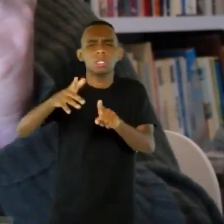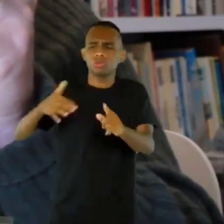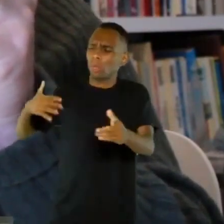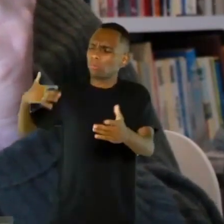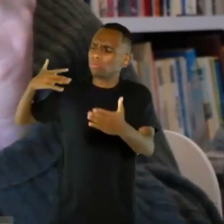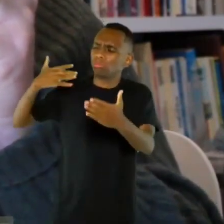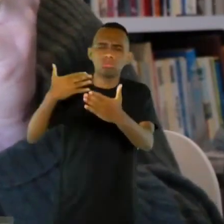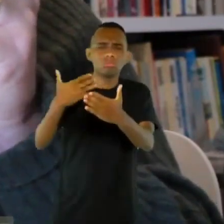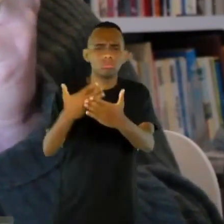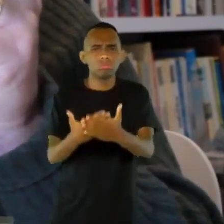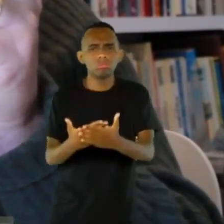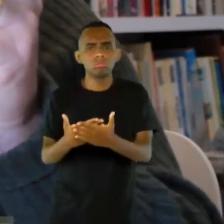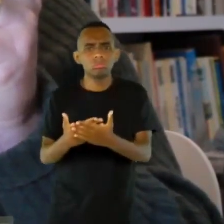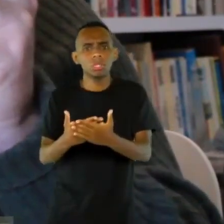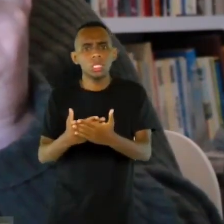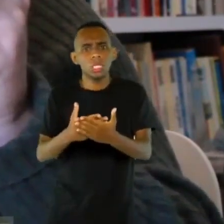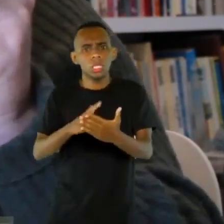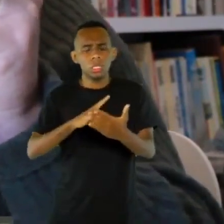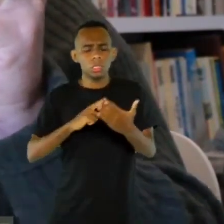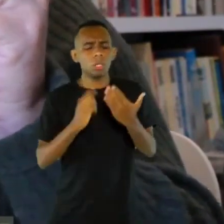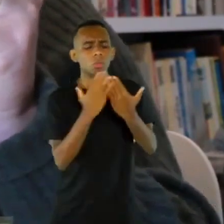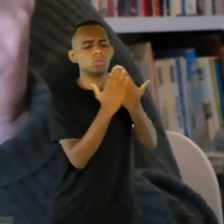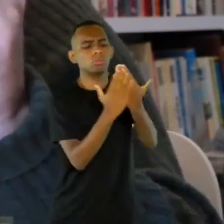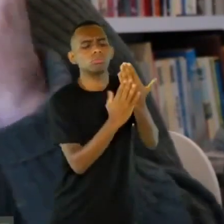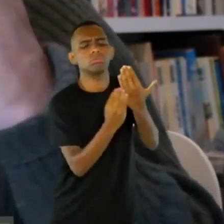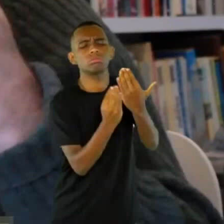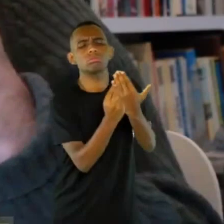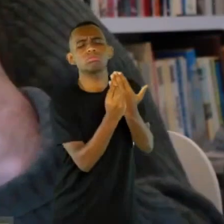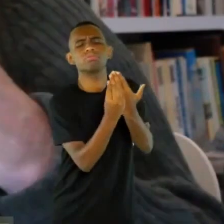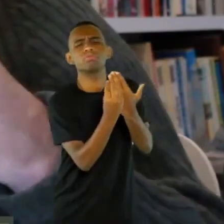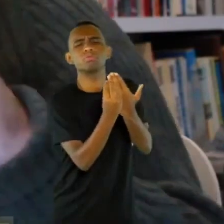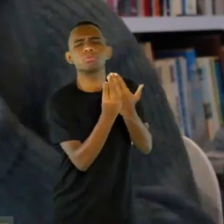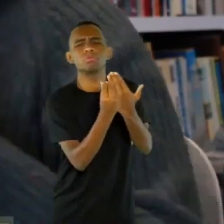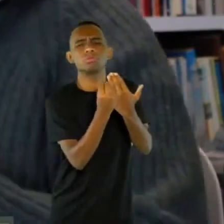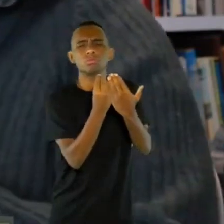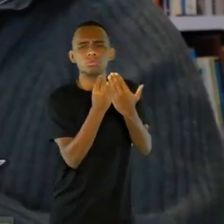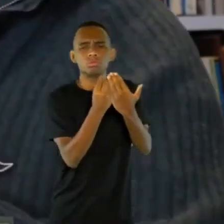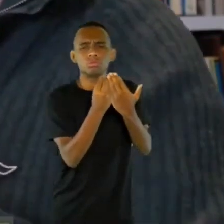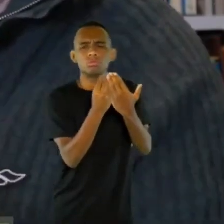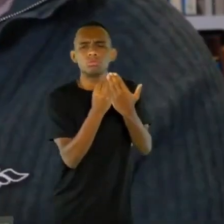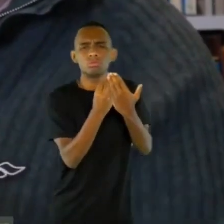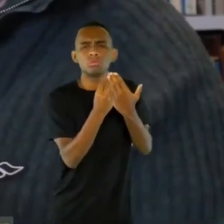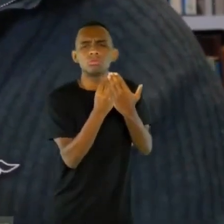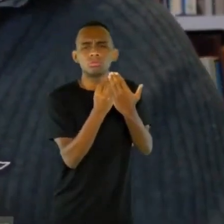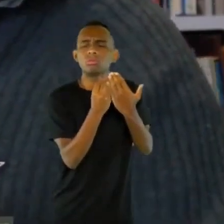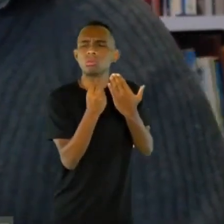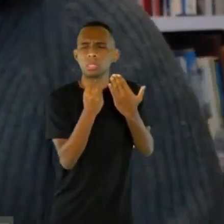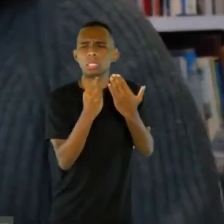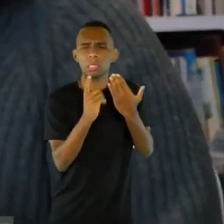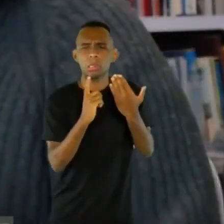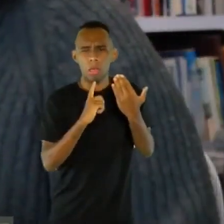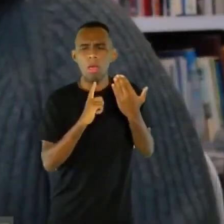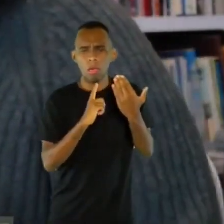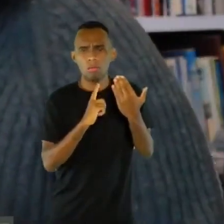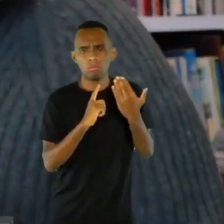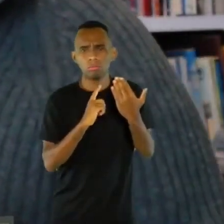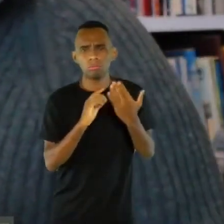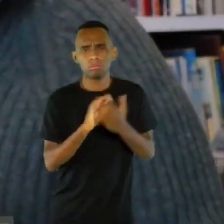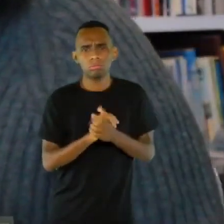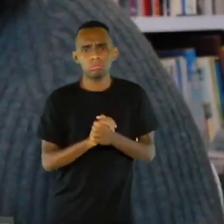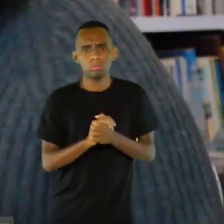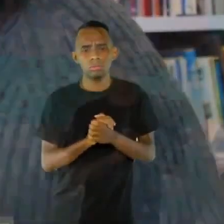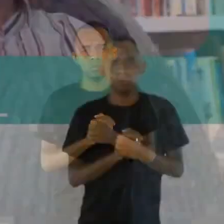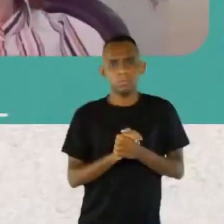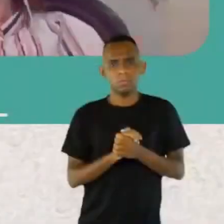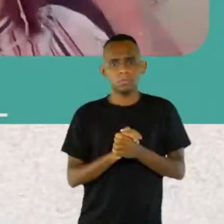Tem um relevo áspero, não é? Áspero e objetivo, como é, em certa medida, a literatura